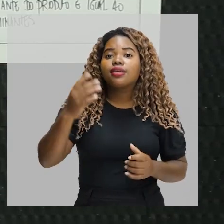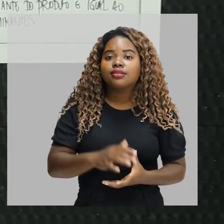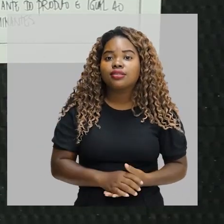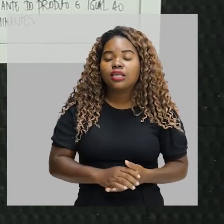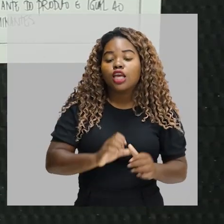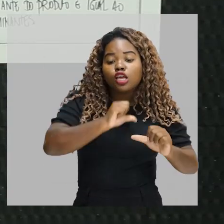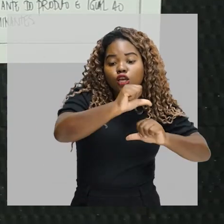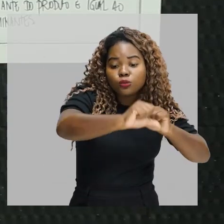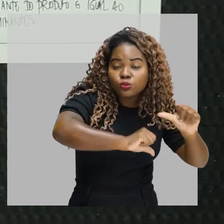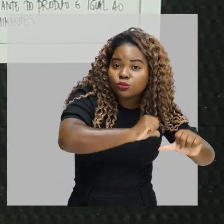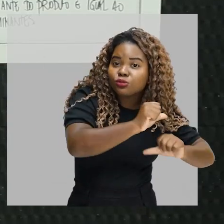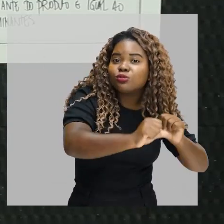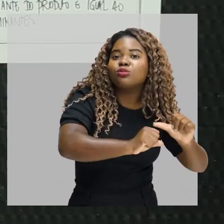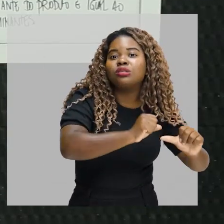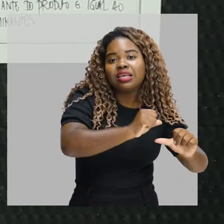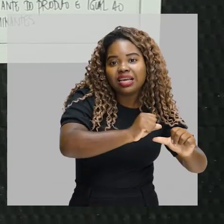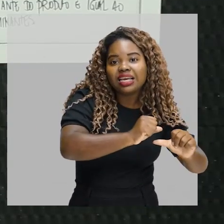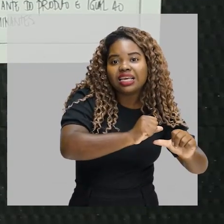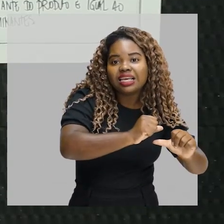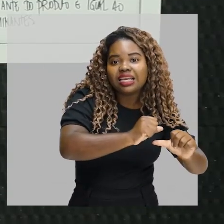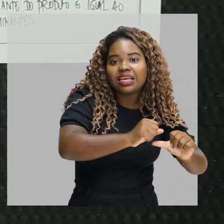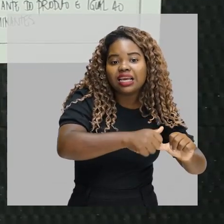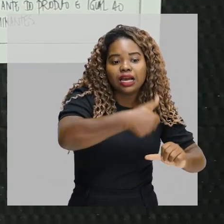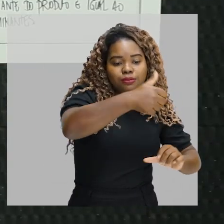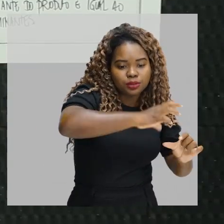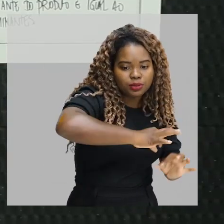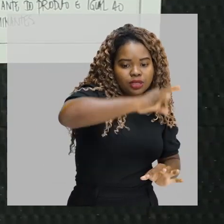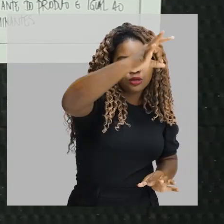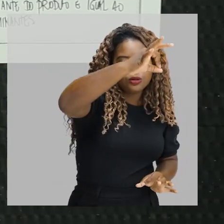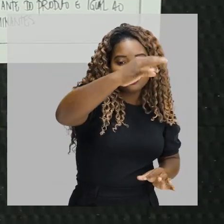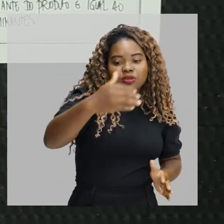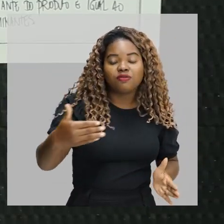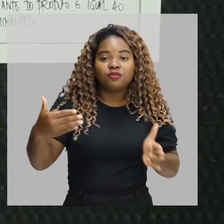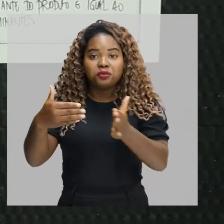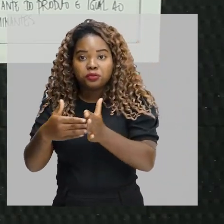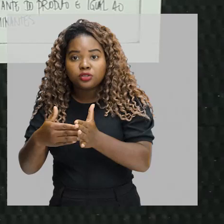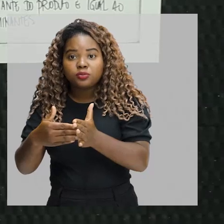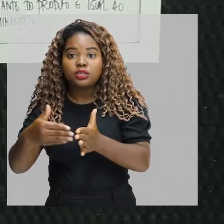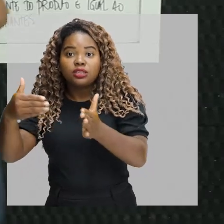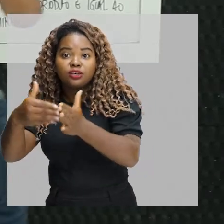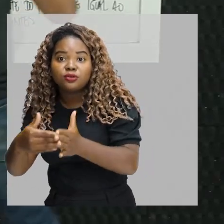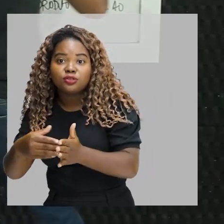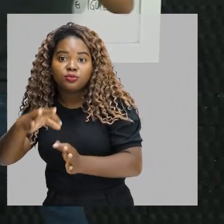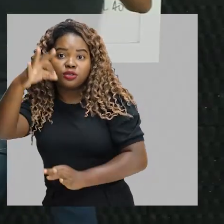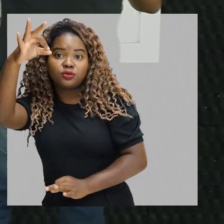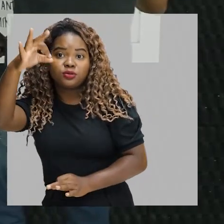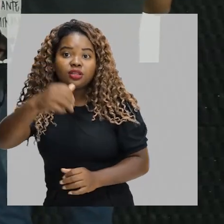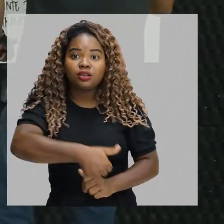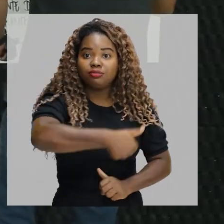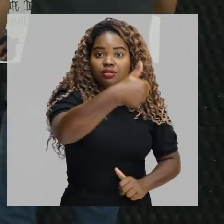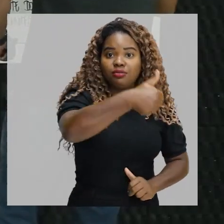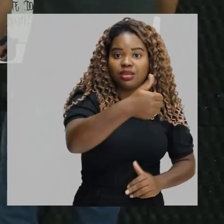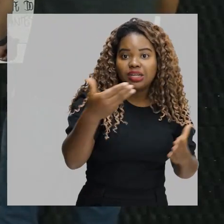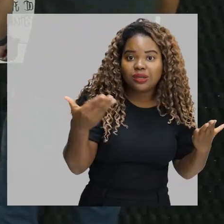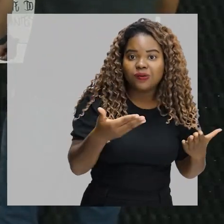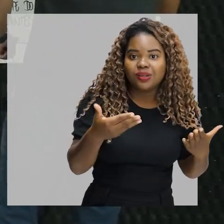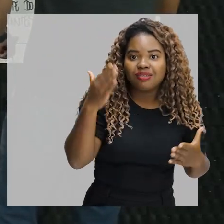Eu mudei aí a posição de duas colunas. Então o que vai acontecer? O